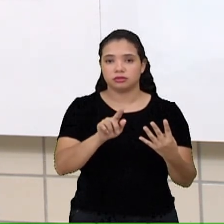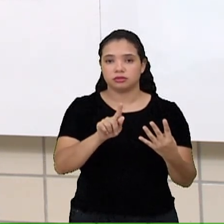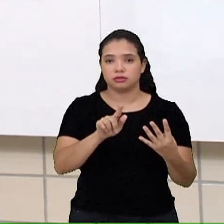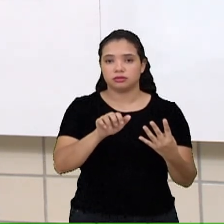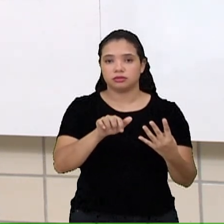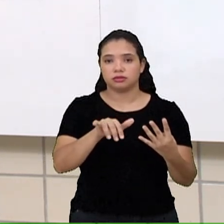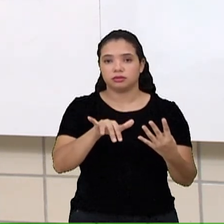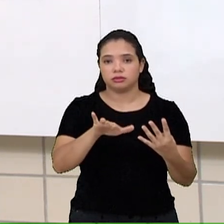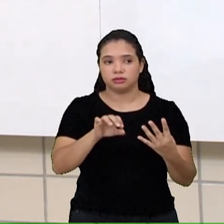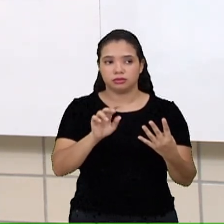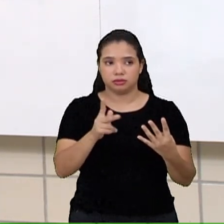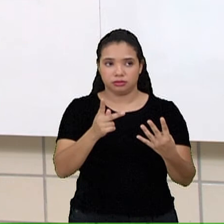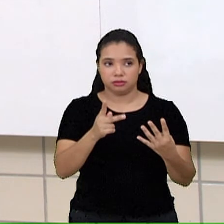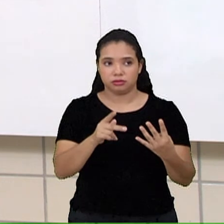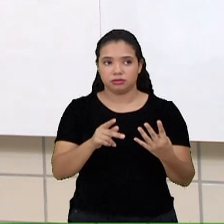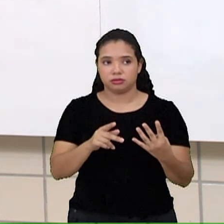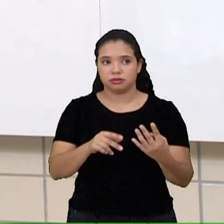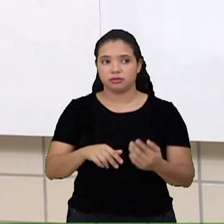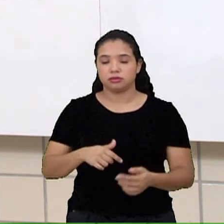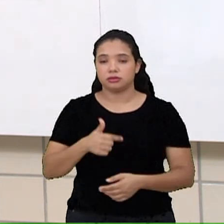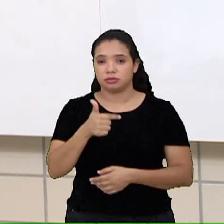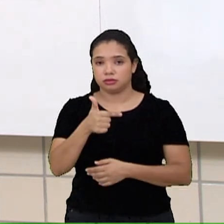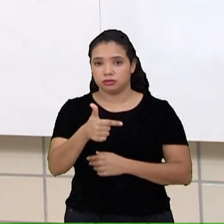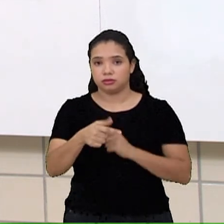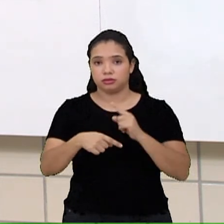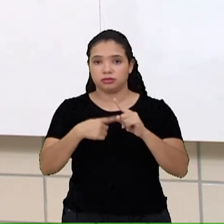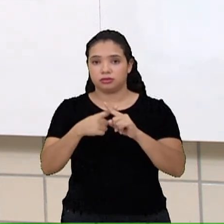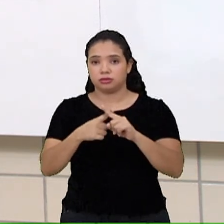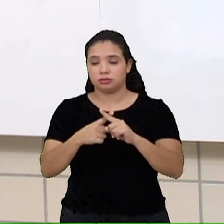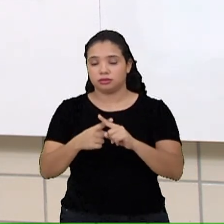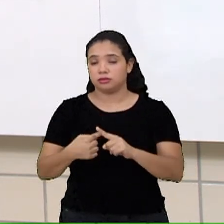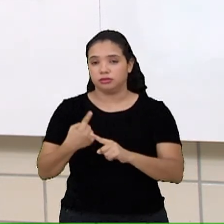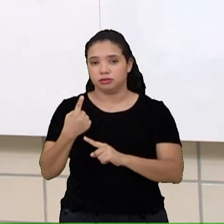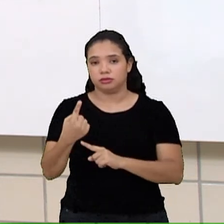vezes 1, eu vou ter o quê? 2 vezes 1?